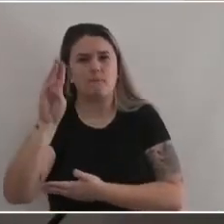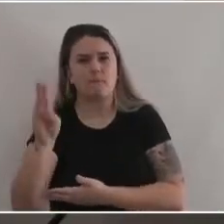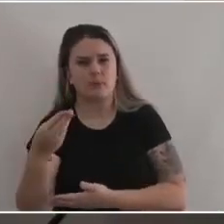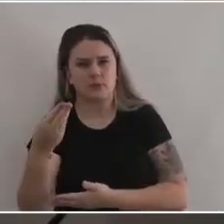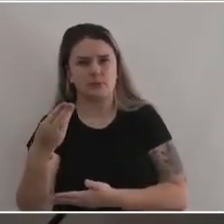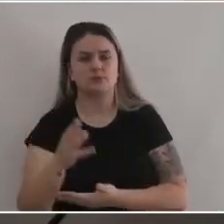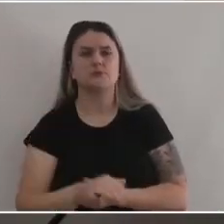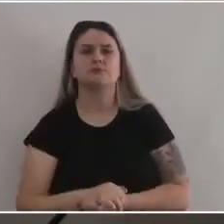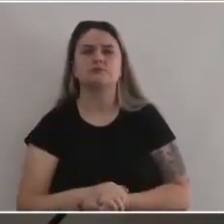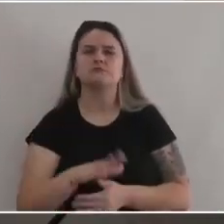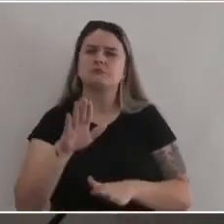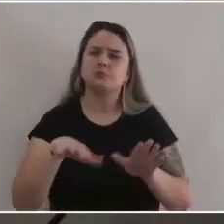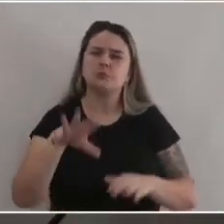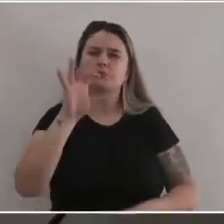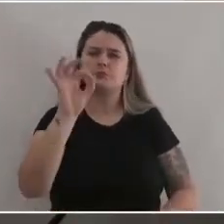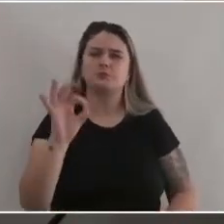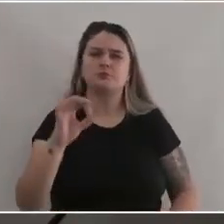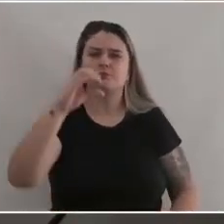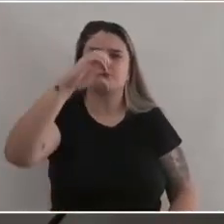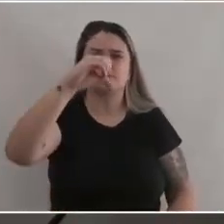101.443.000, percentual de